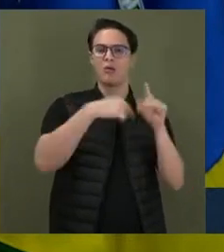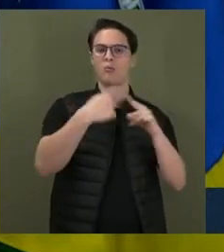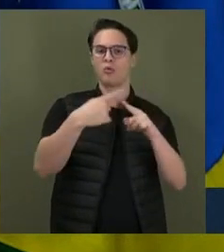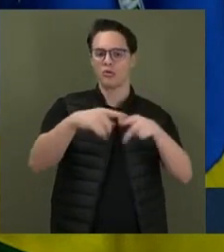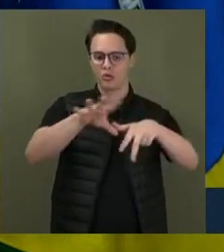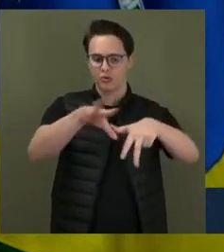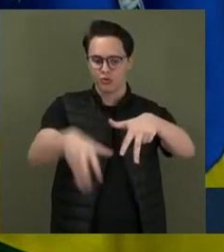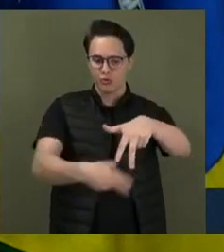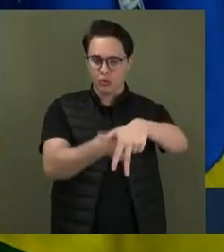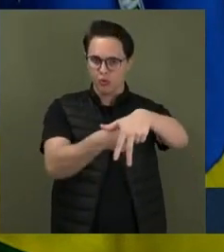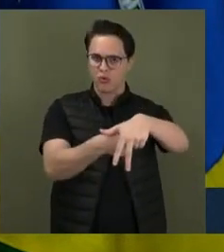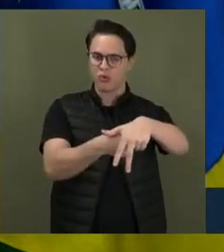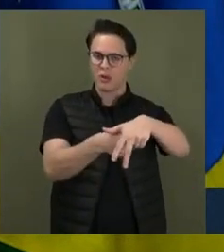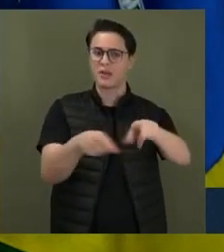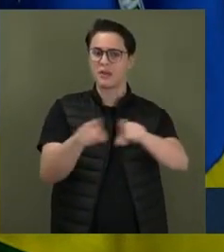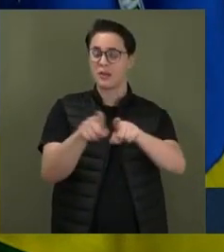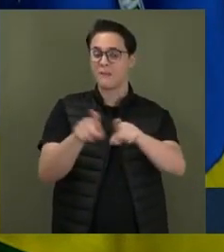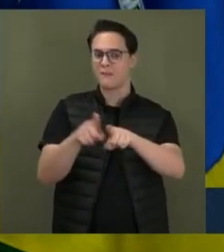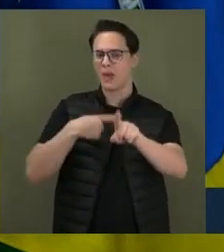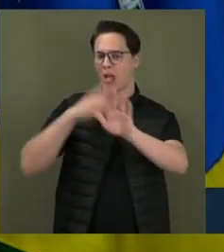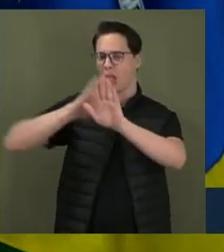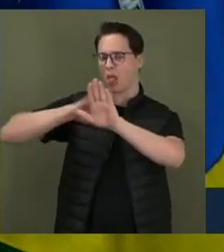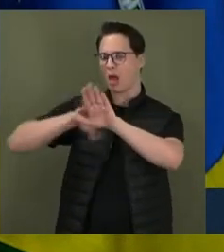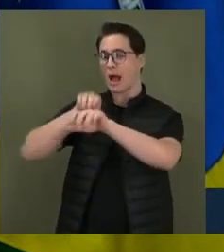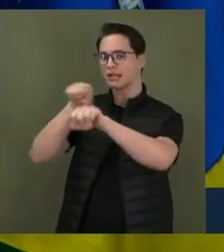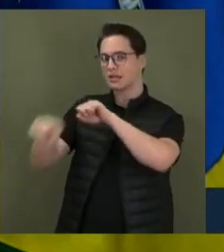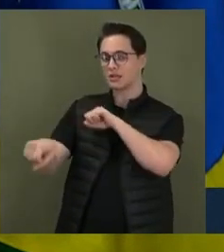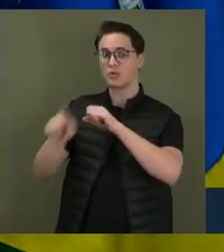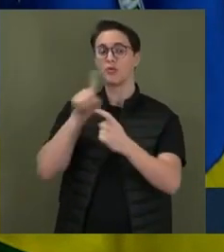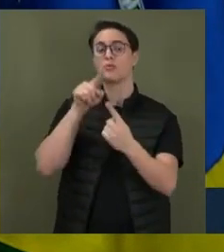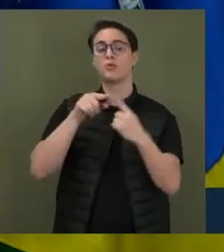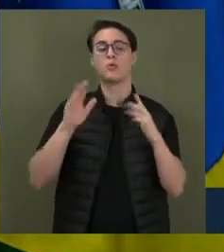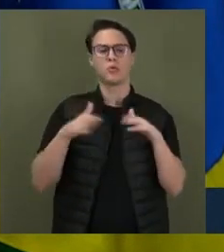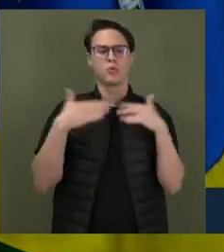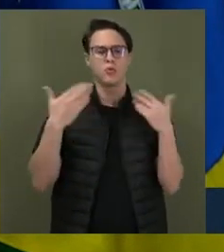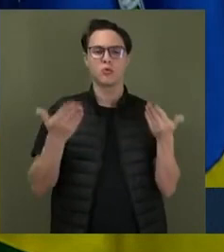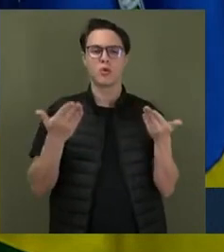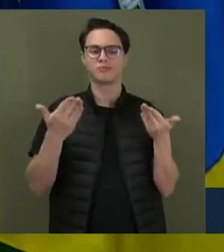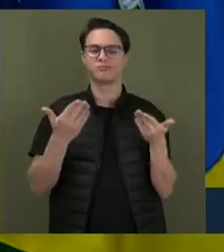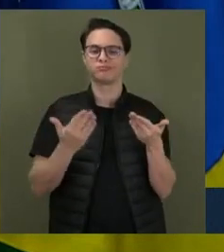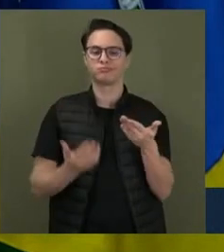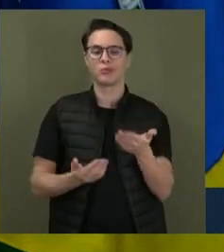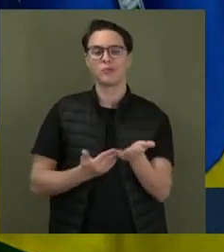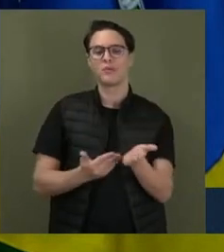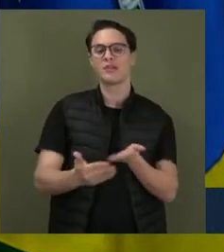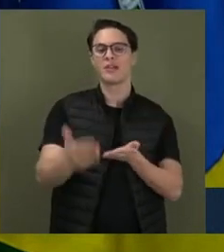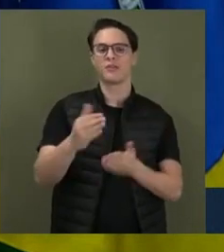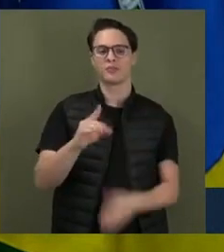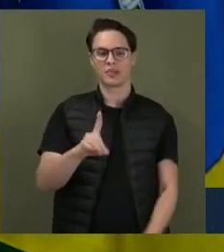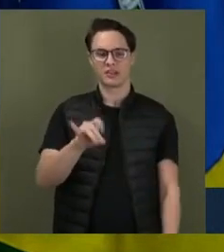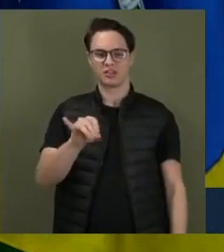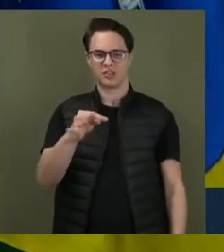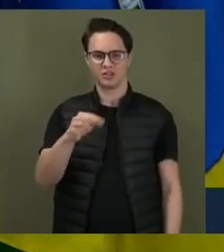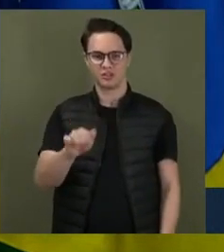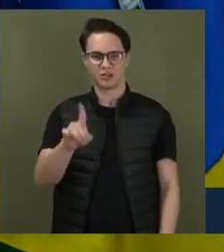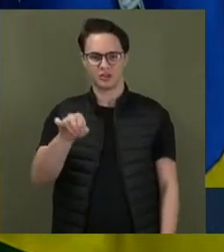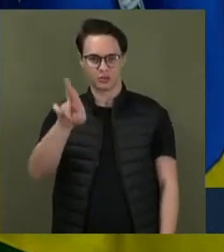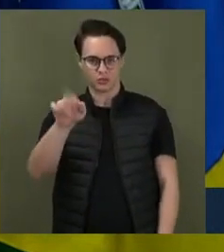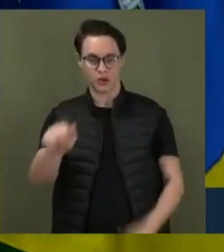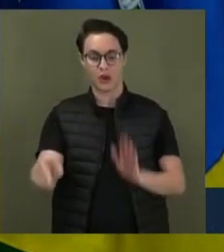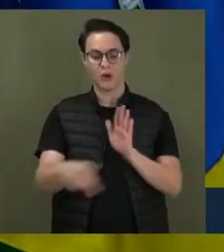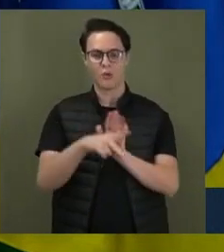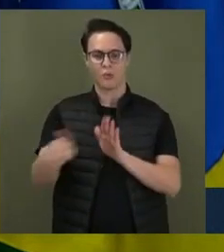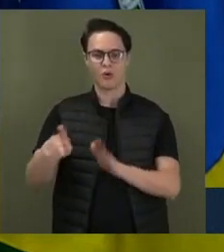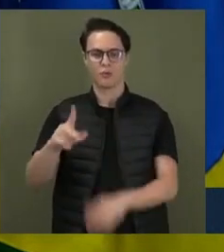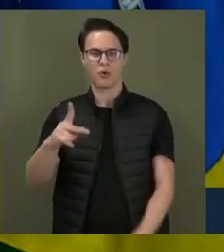até assassinatos. Tudo isso com qual objetivo? Para a implantação da ditadura do proletariado. Eles não lutavam pela